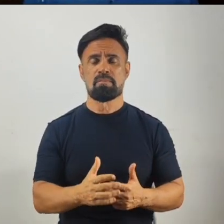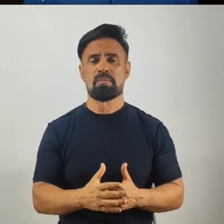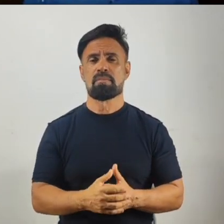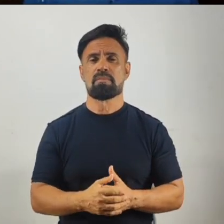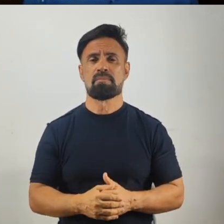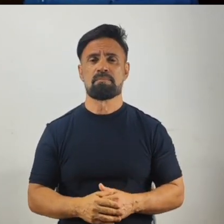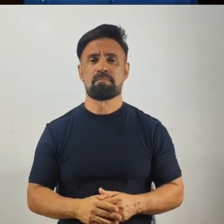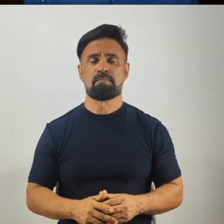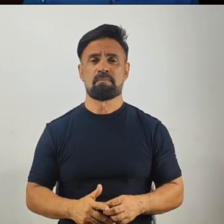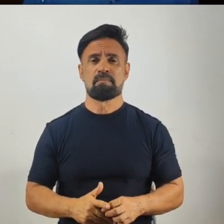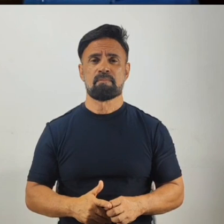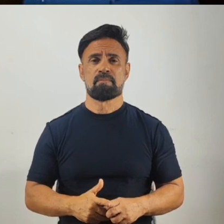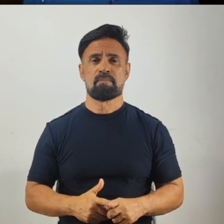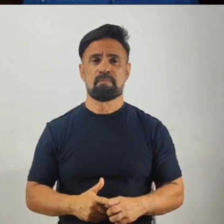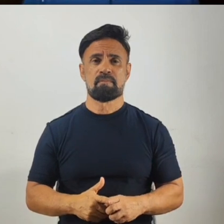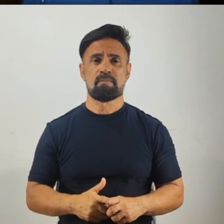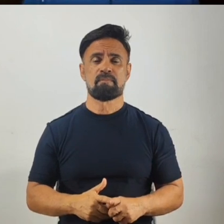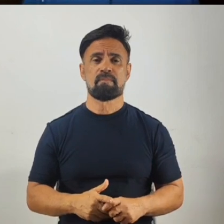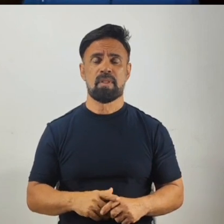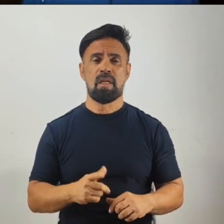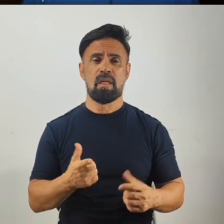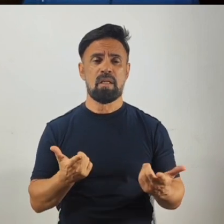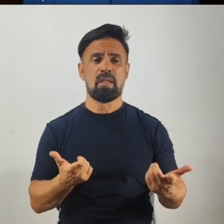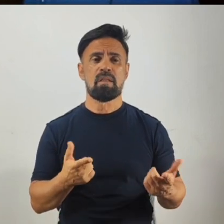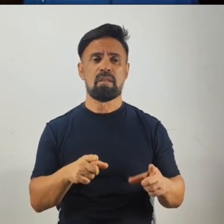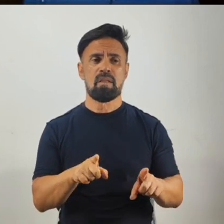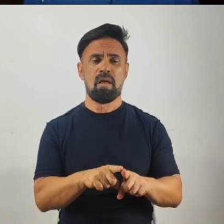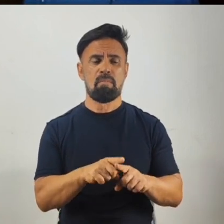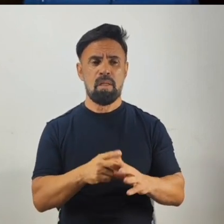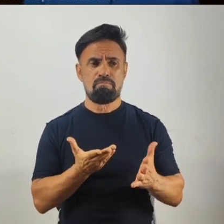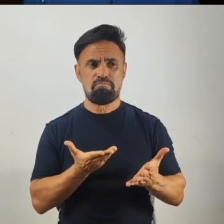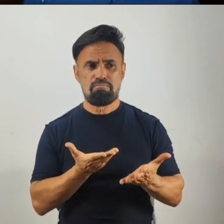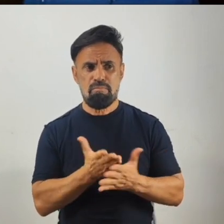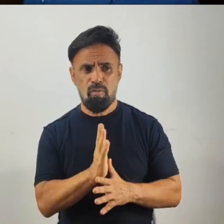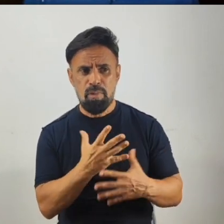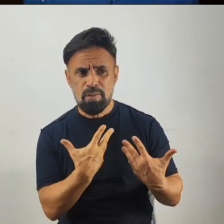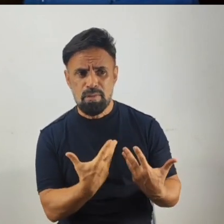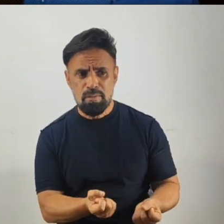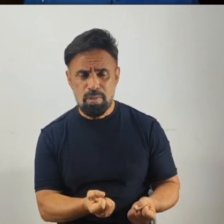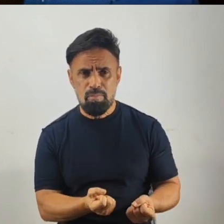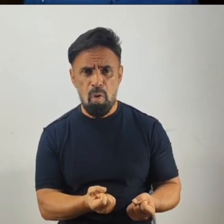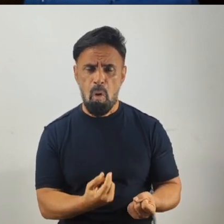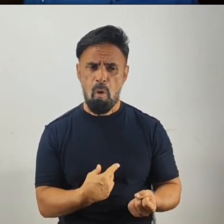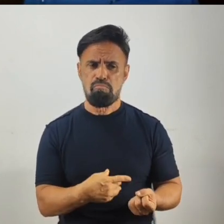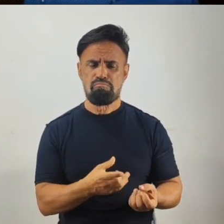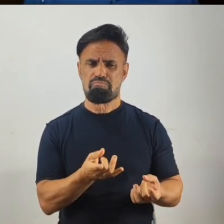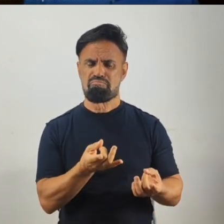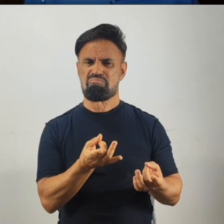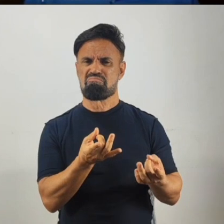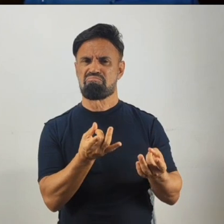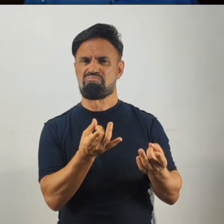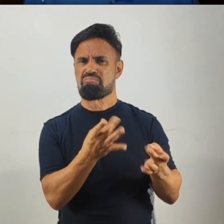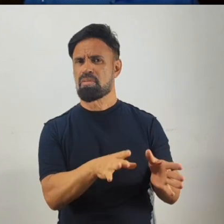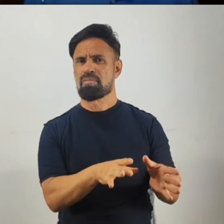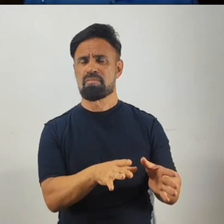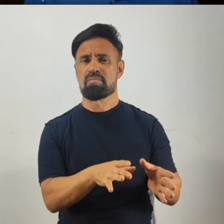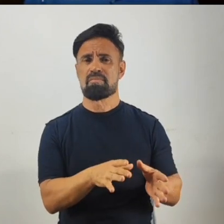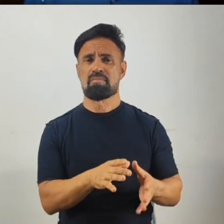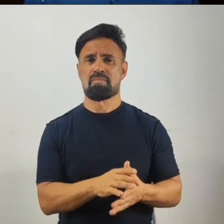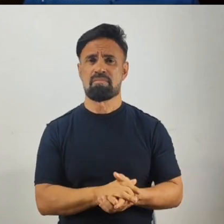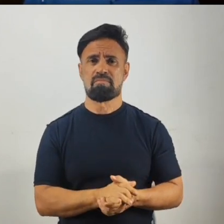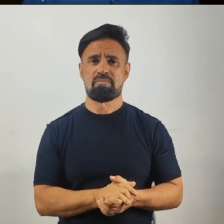avalie consequentemente, né, e aprovemos, aceitemos ou recusemos qualquer